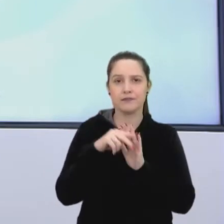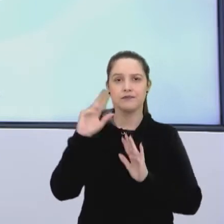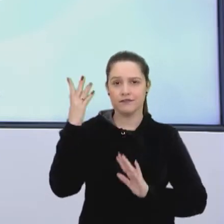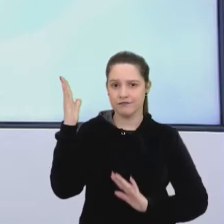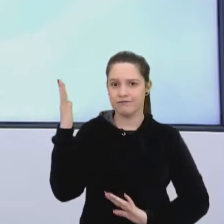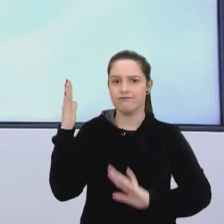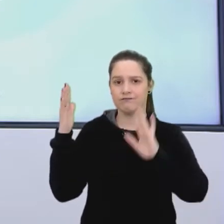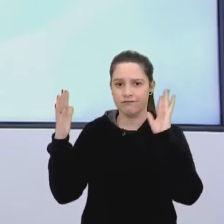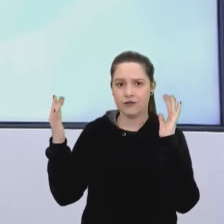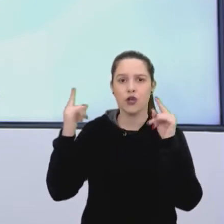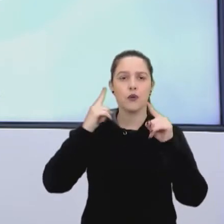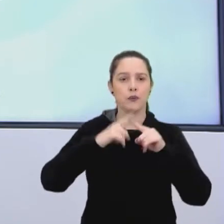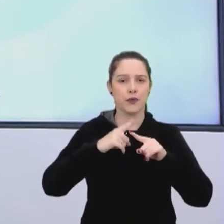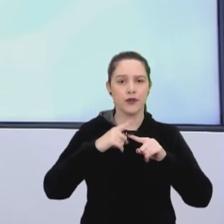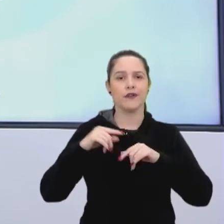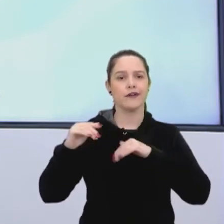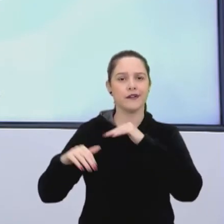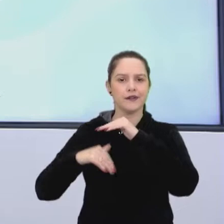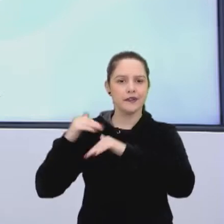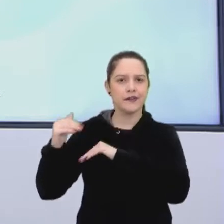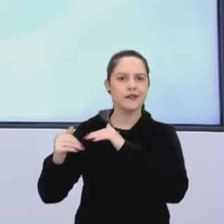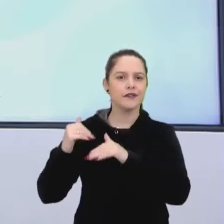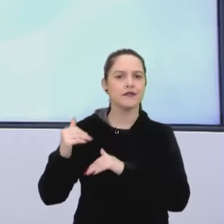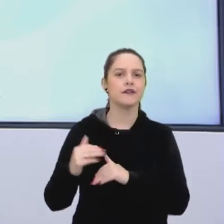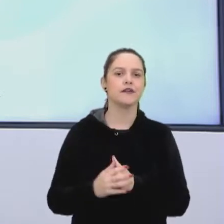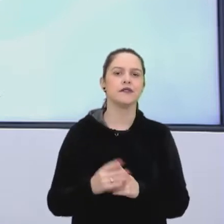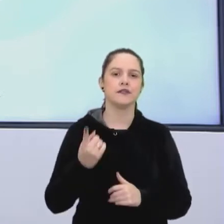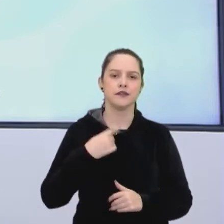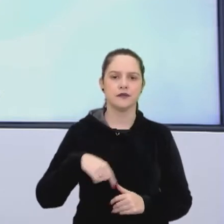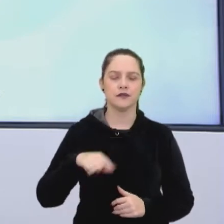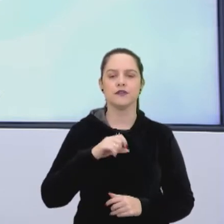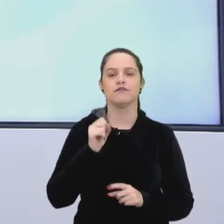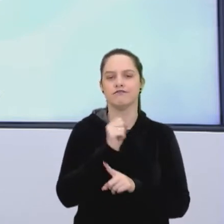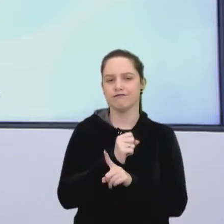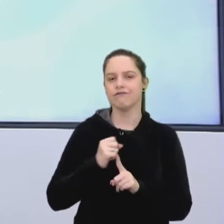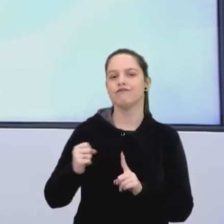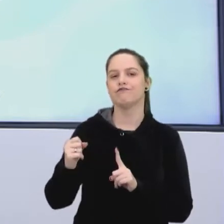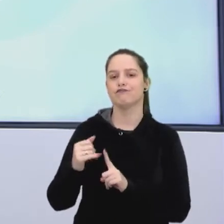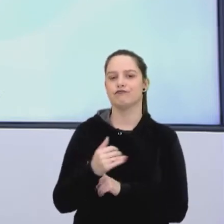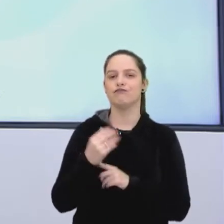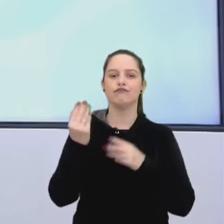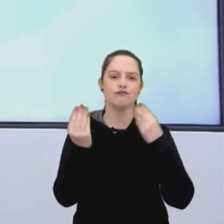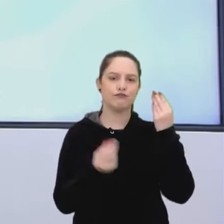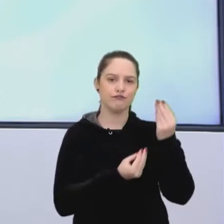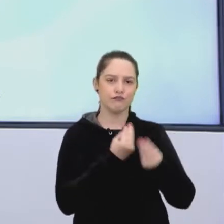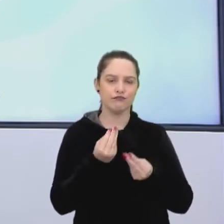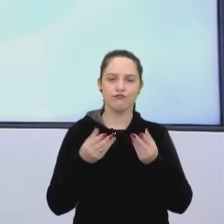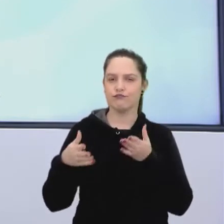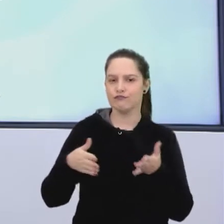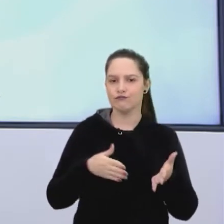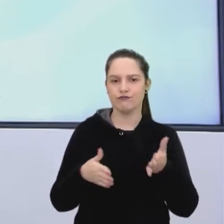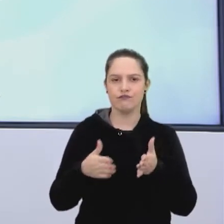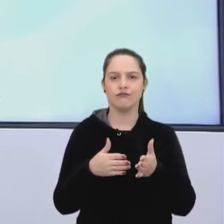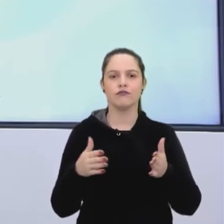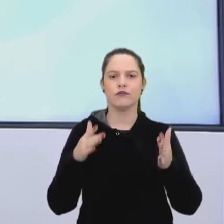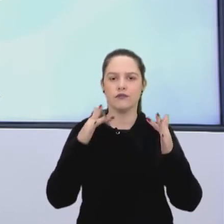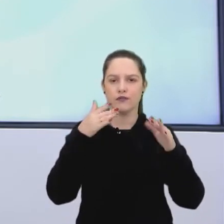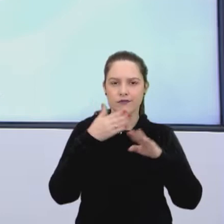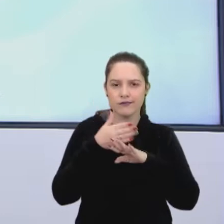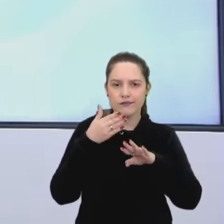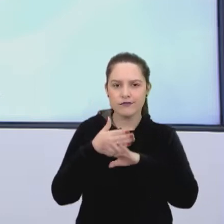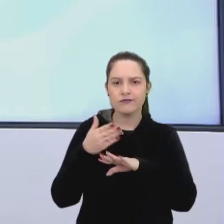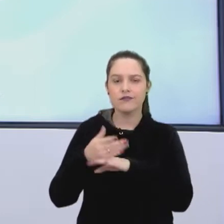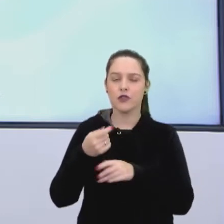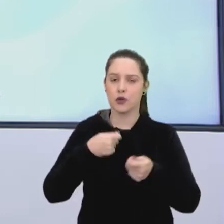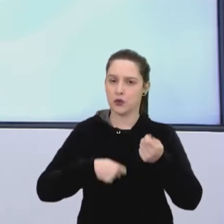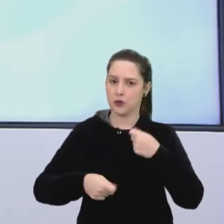né, porque esse processo ele vai interferir tanto na sociedade como nas áreas sociais, como também na parte